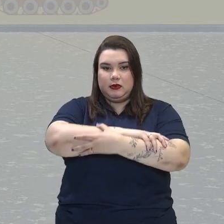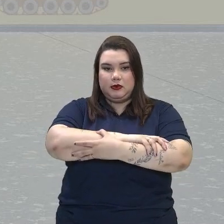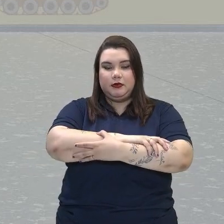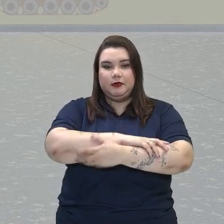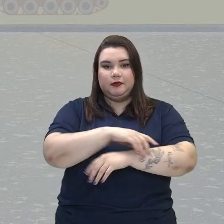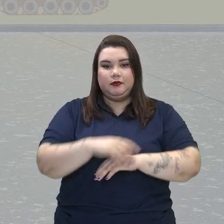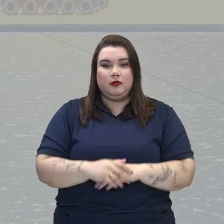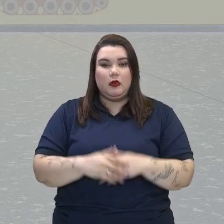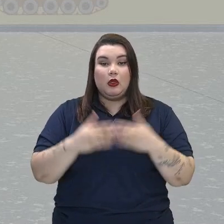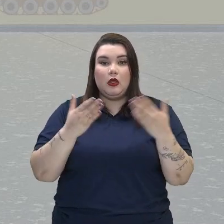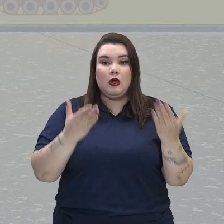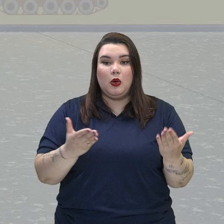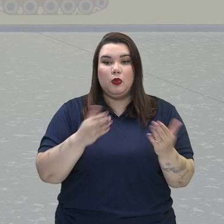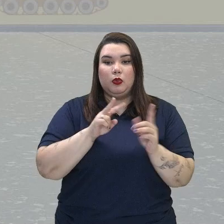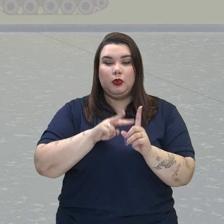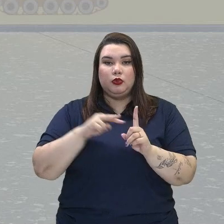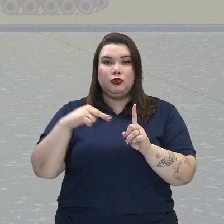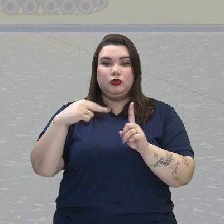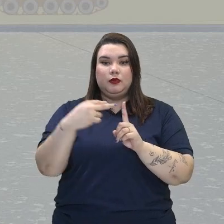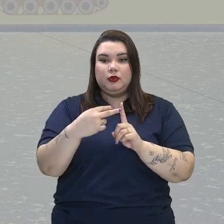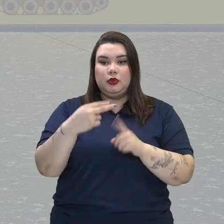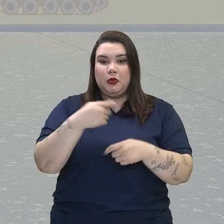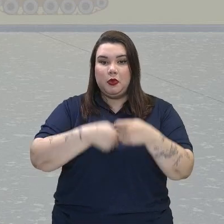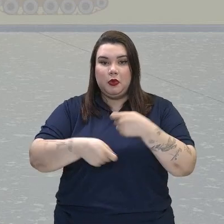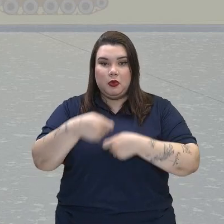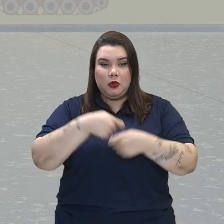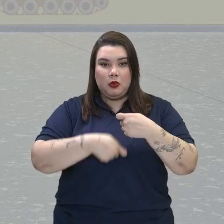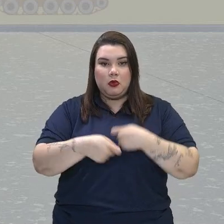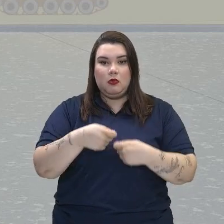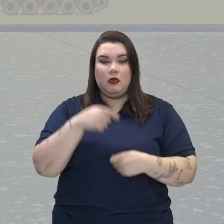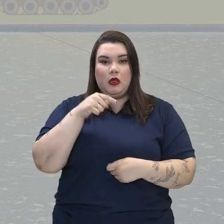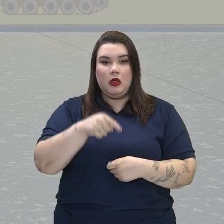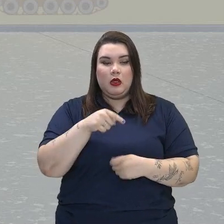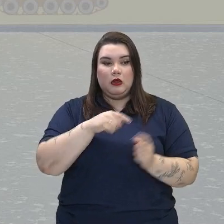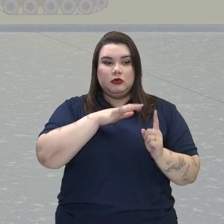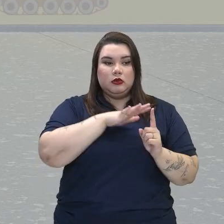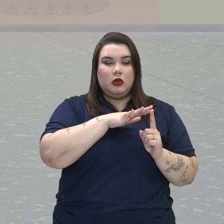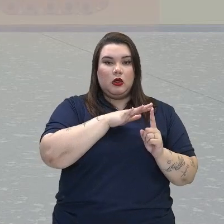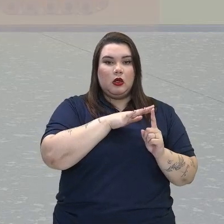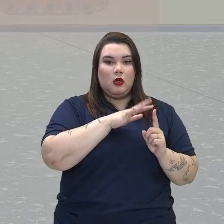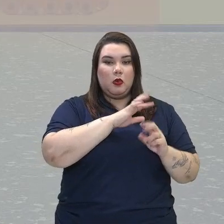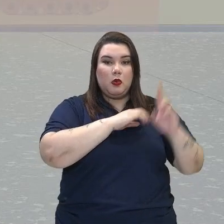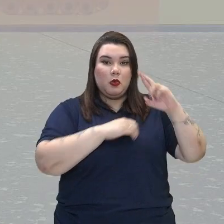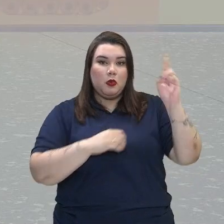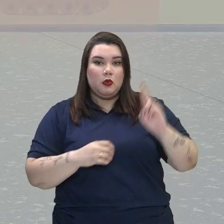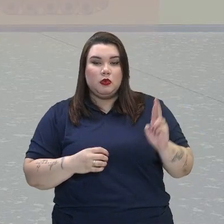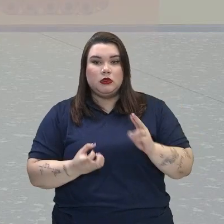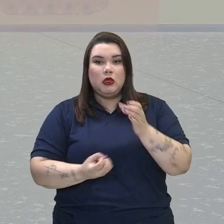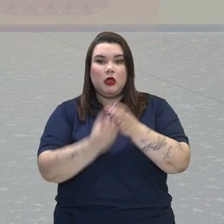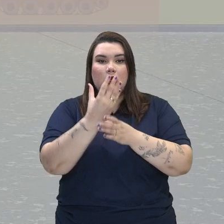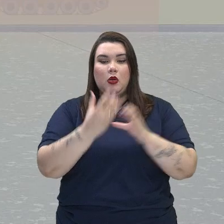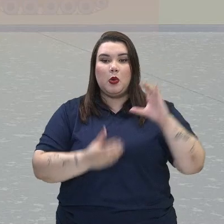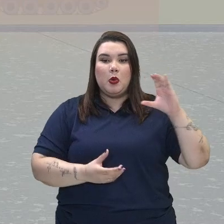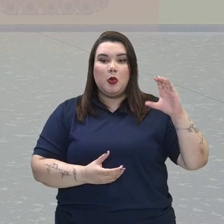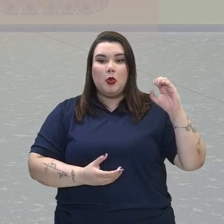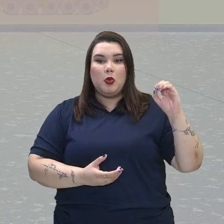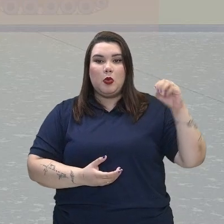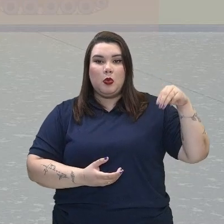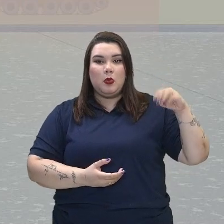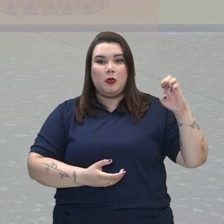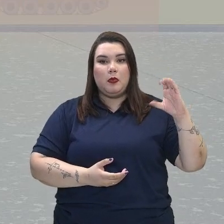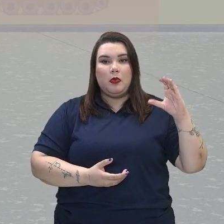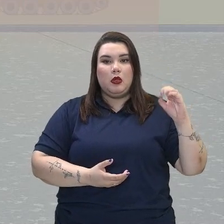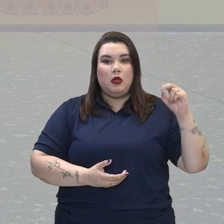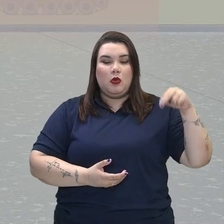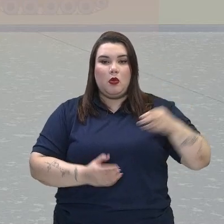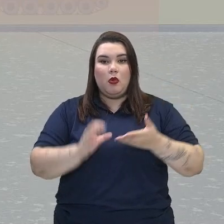ponto de vista econômico, a União Soviética ela vai lançar o Comecon, é o Conselho para